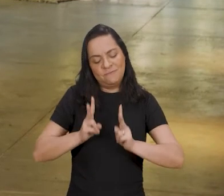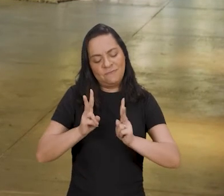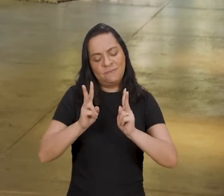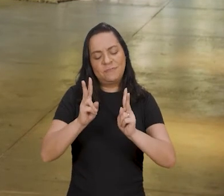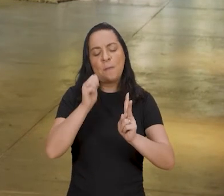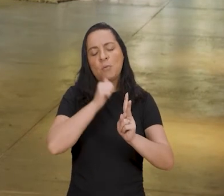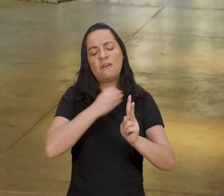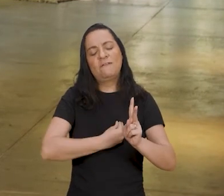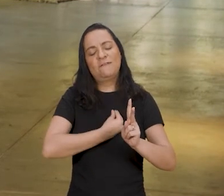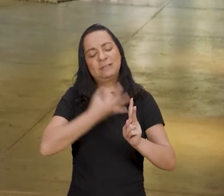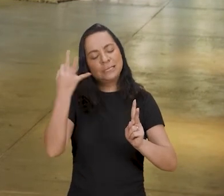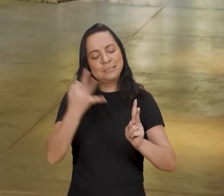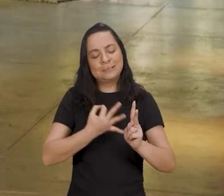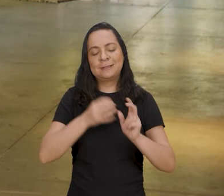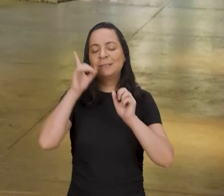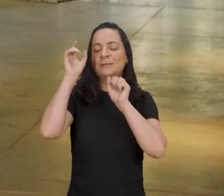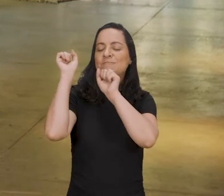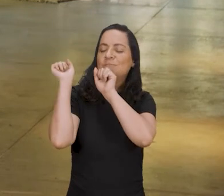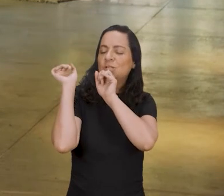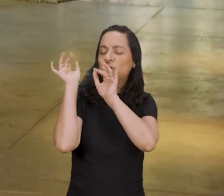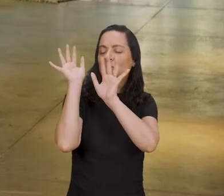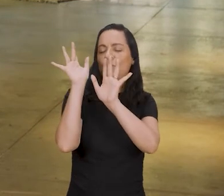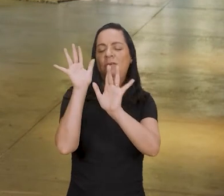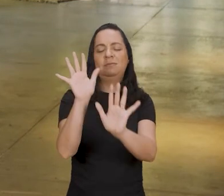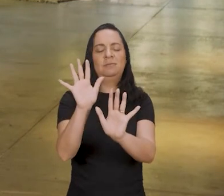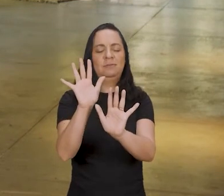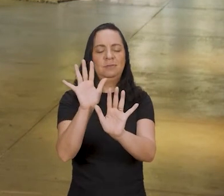fato, ser abençoadas,